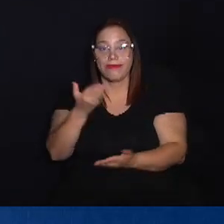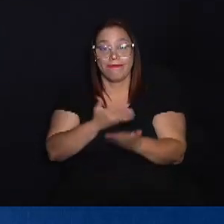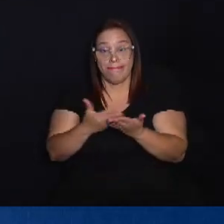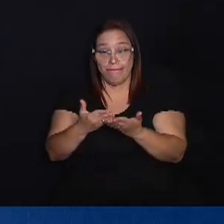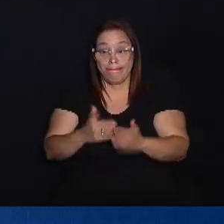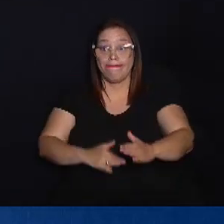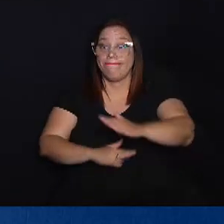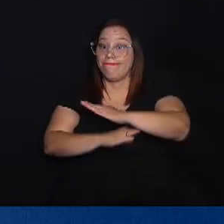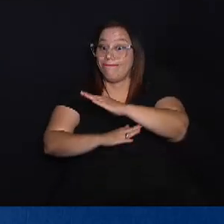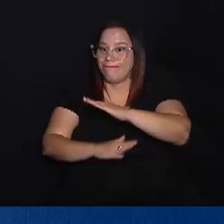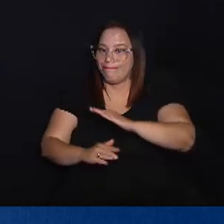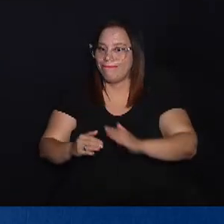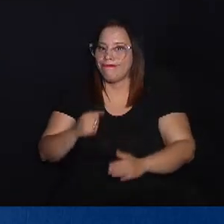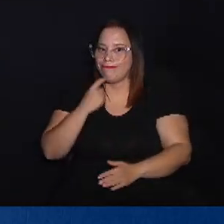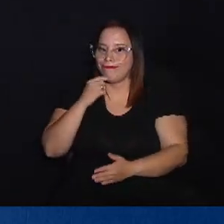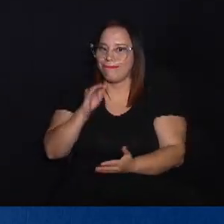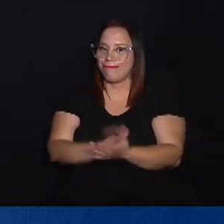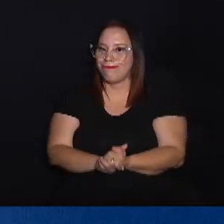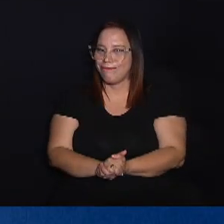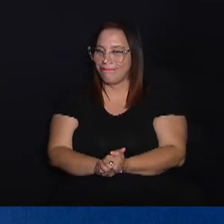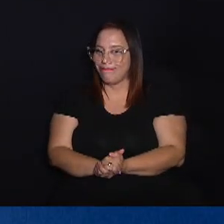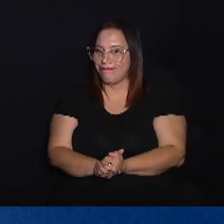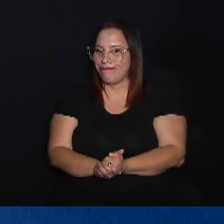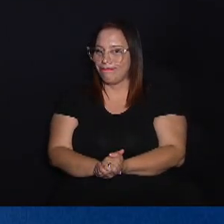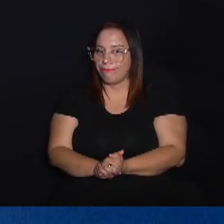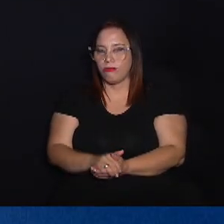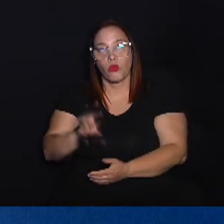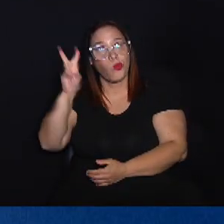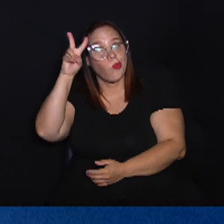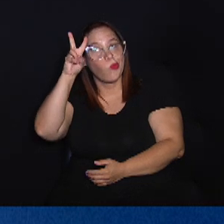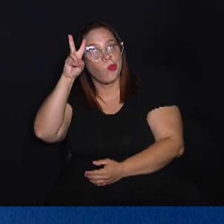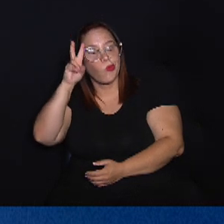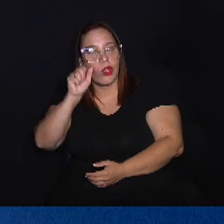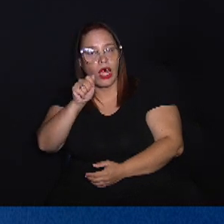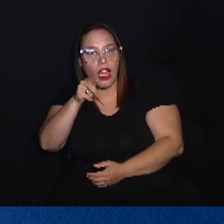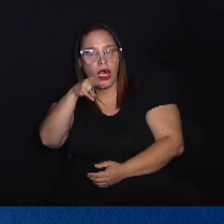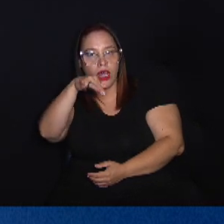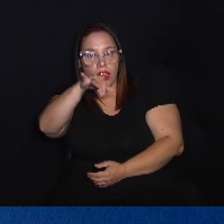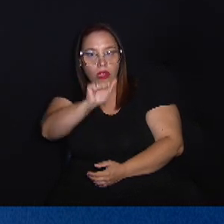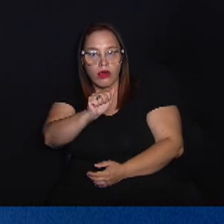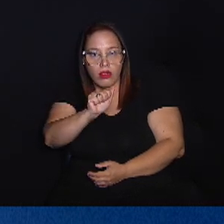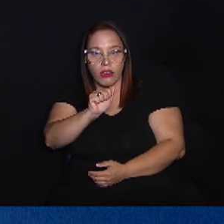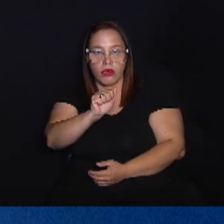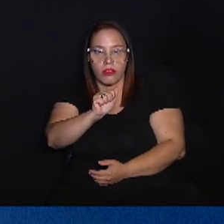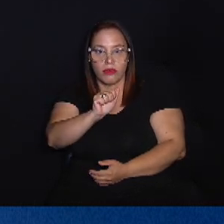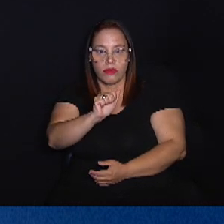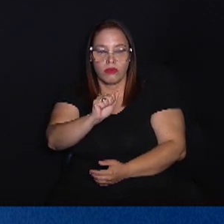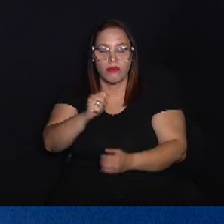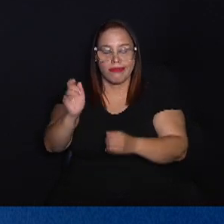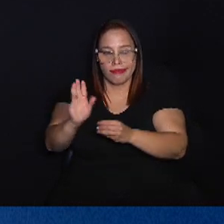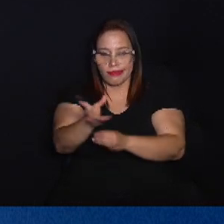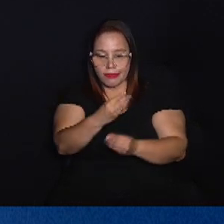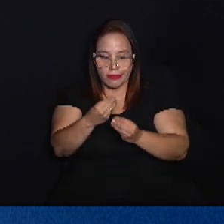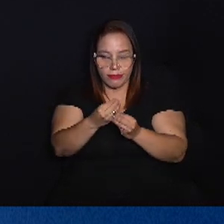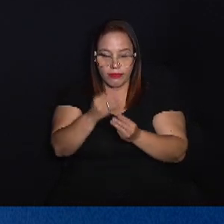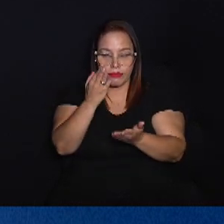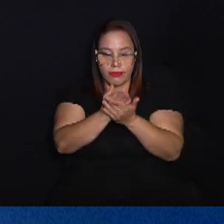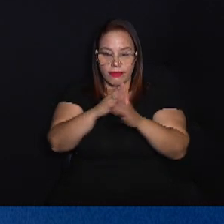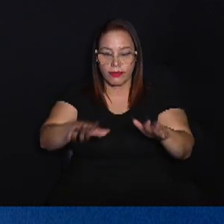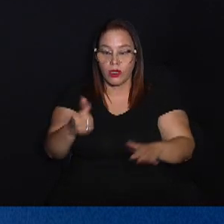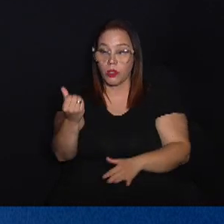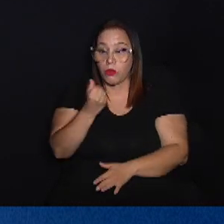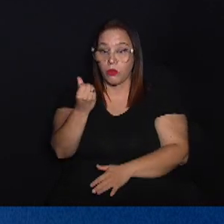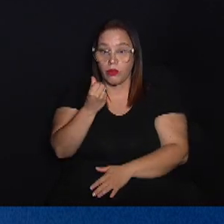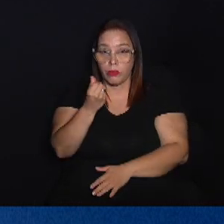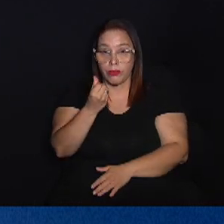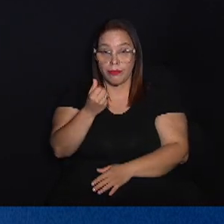na Câmara Municipal de Campinas. História da Academia Campineira de Letras e Artes encerra a primeira